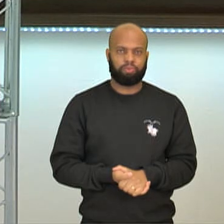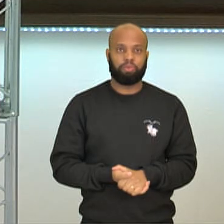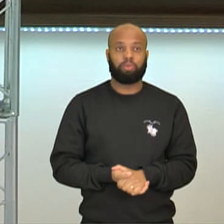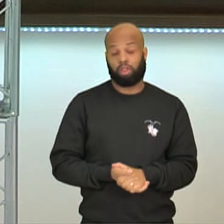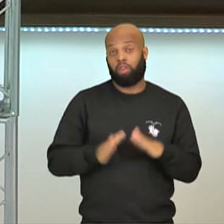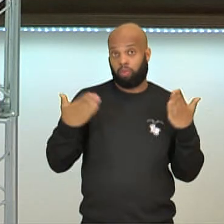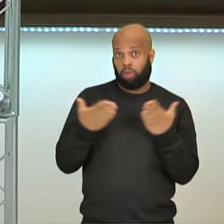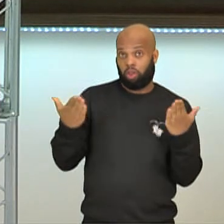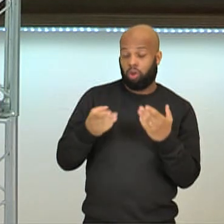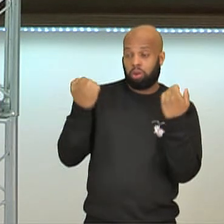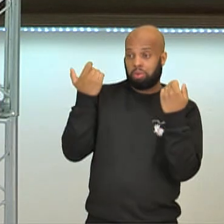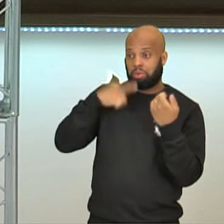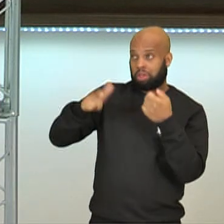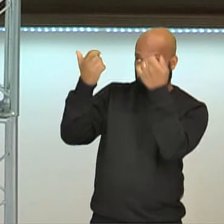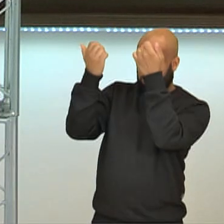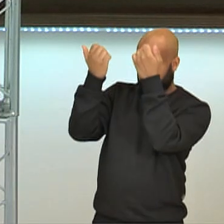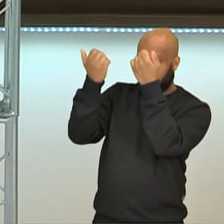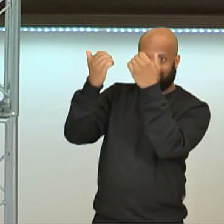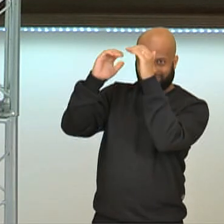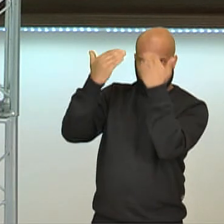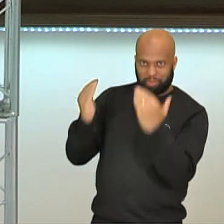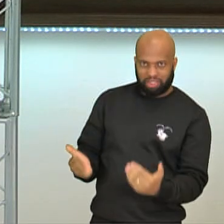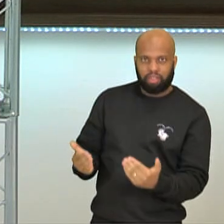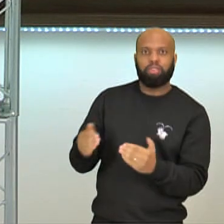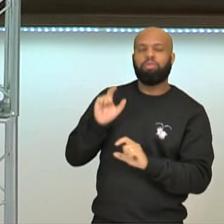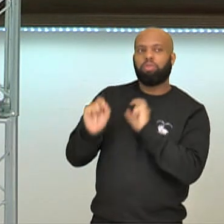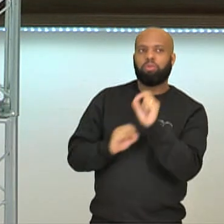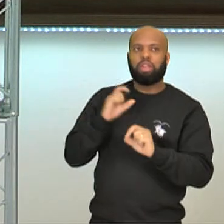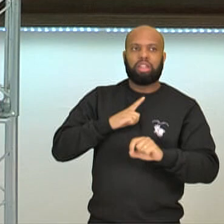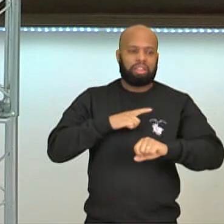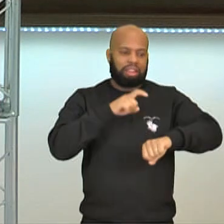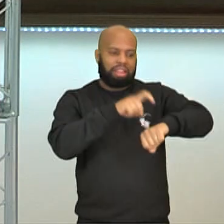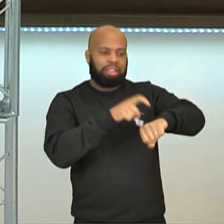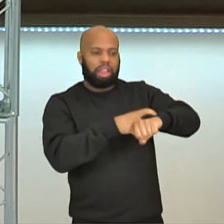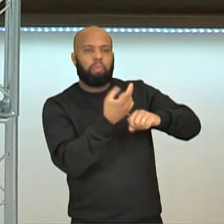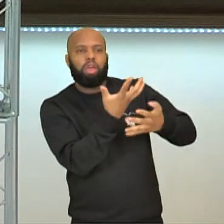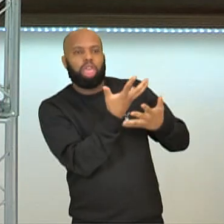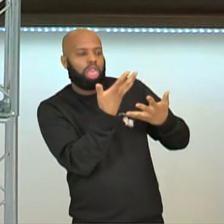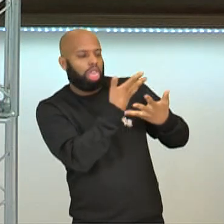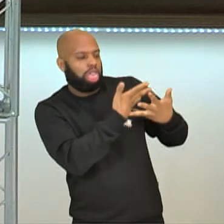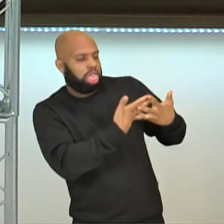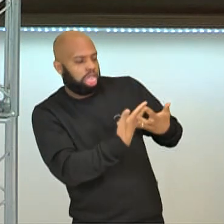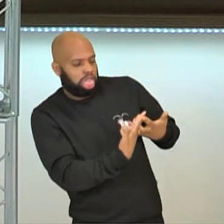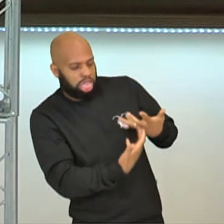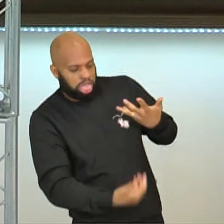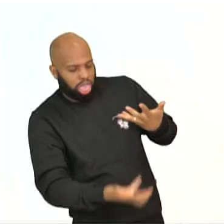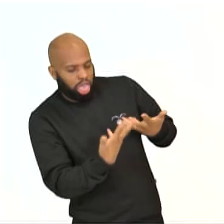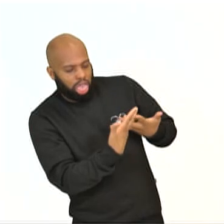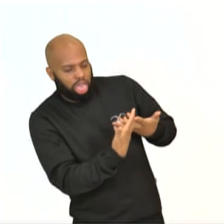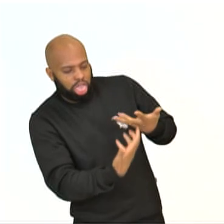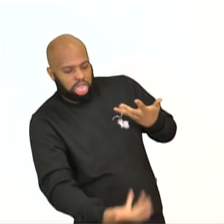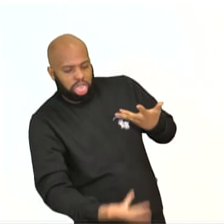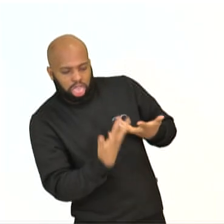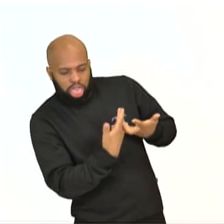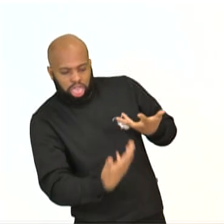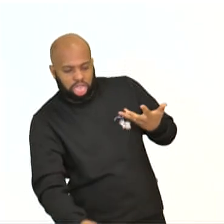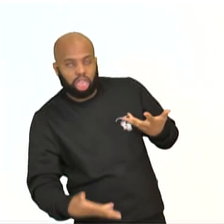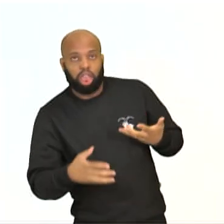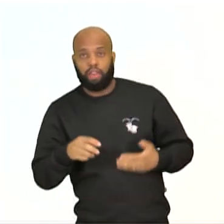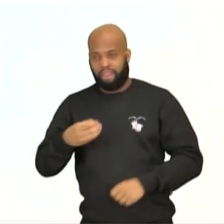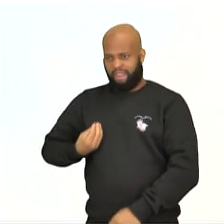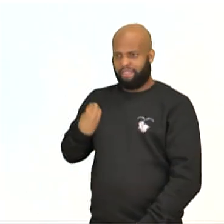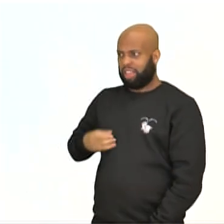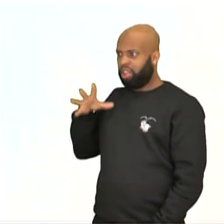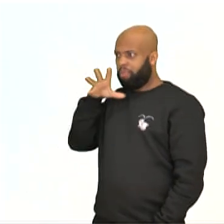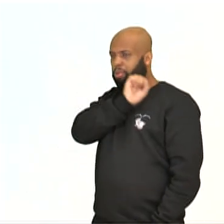Nesse caso, nós podemos observar na imagem que o tempo escorre pelas mãos. E ali no outro, ele diz a vida é um flash. Os